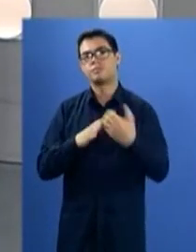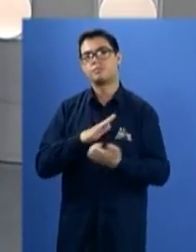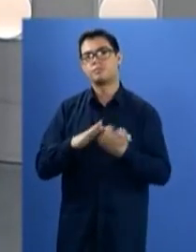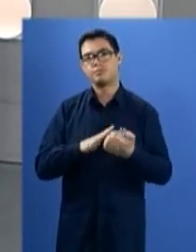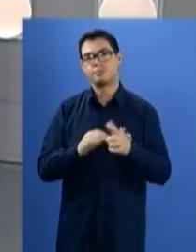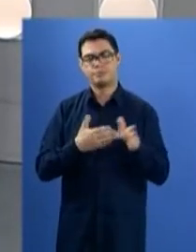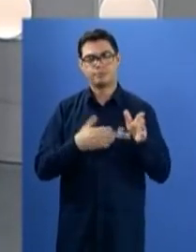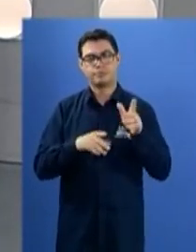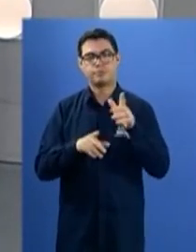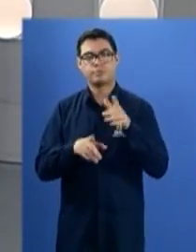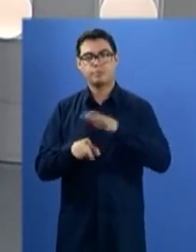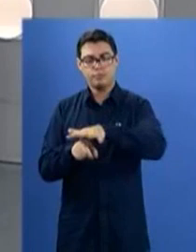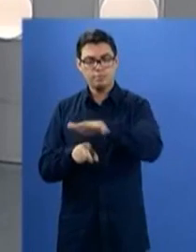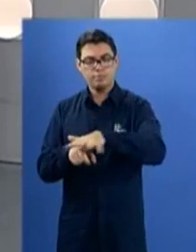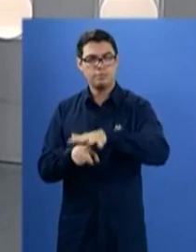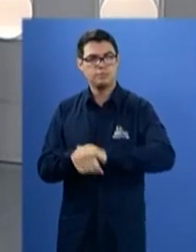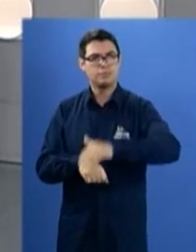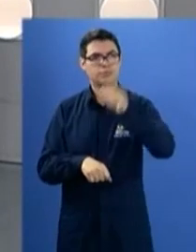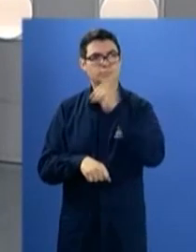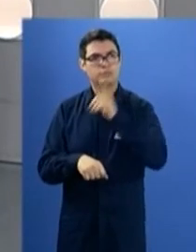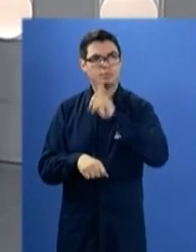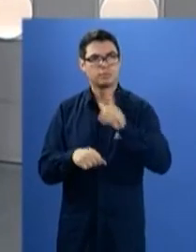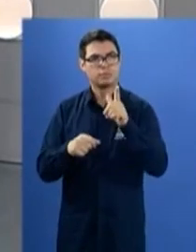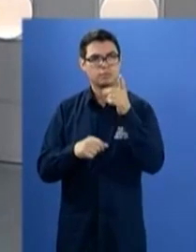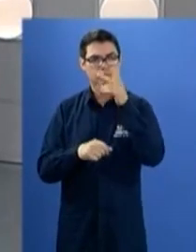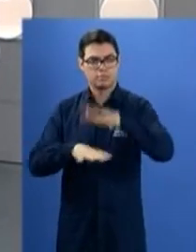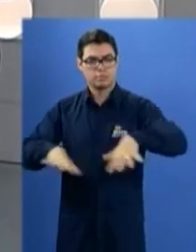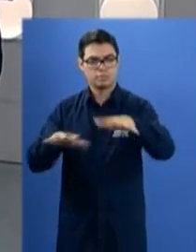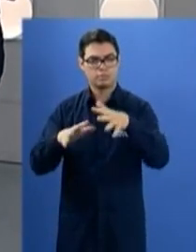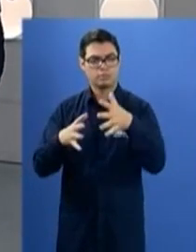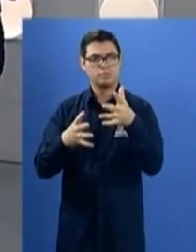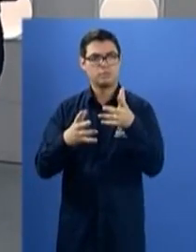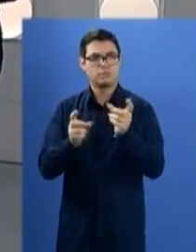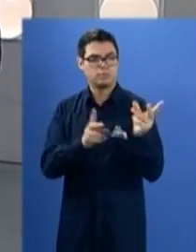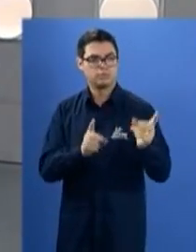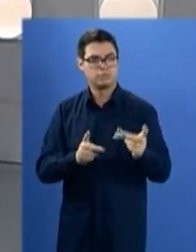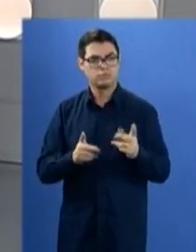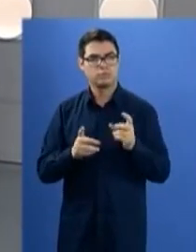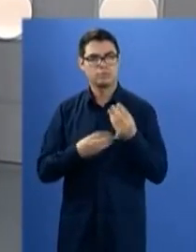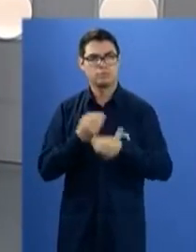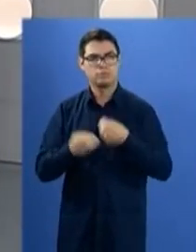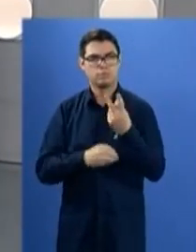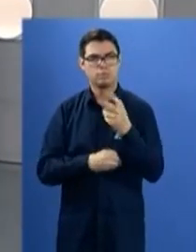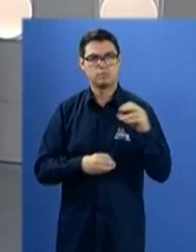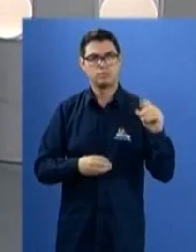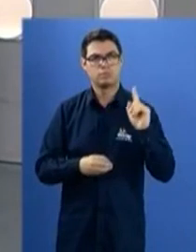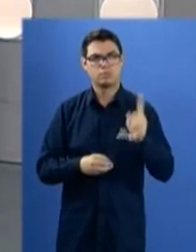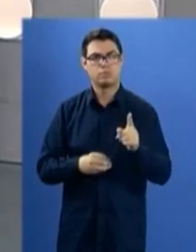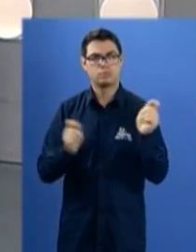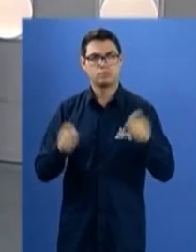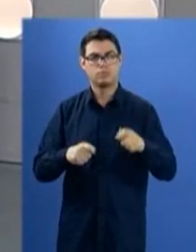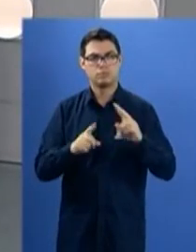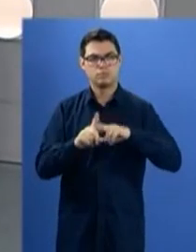se esse produto foi muito bem aceito pelo mercado e essas 100 mil passaram aí a 200 mil?